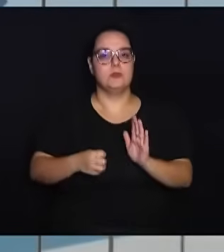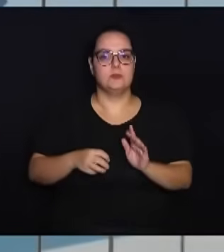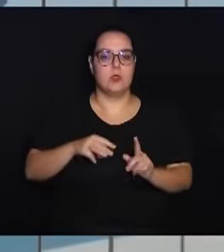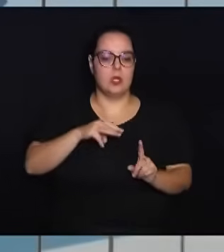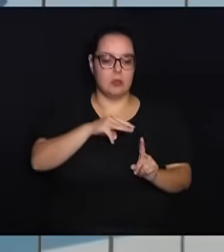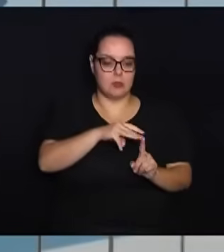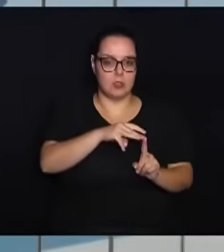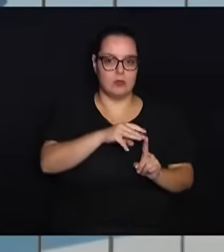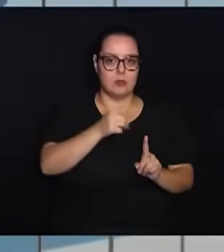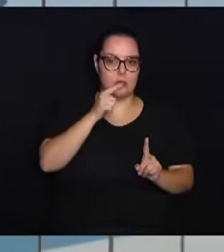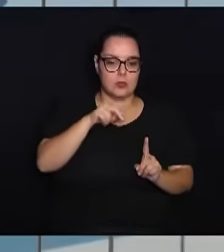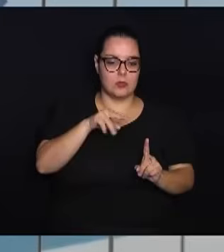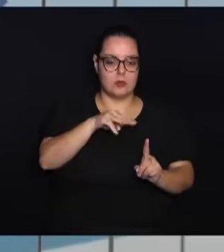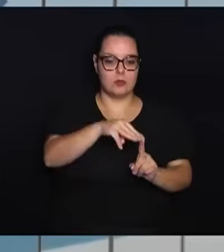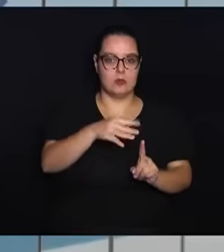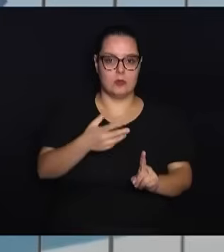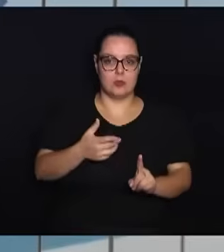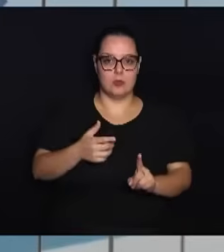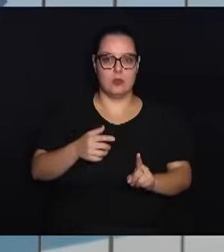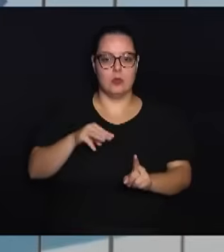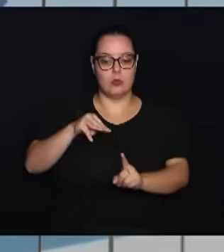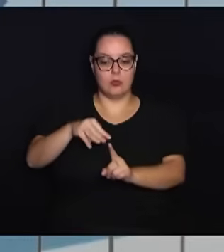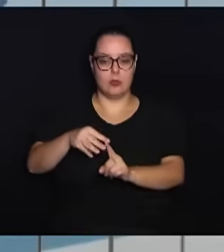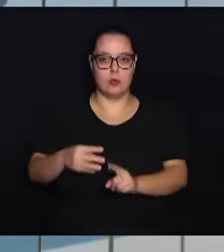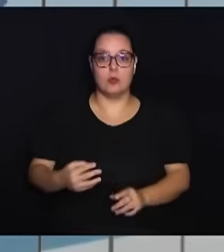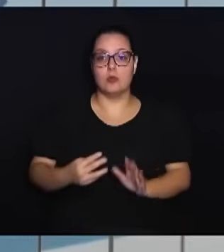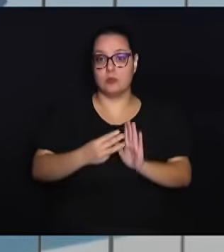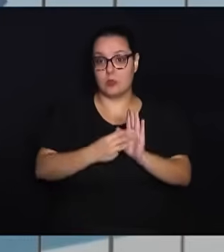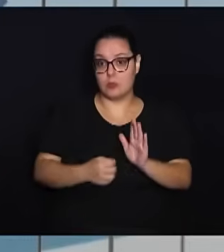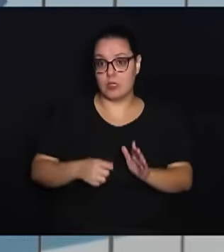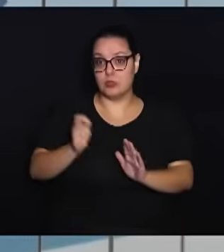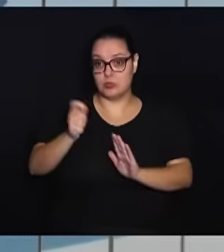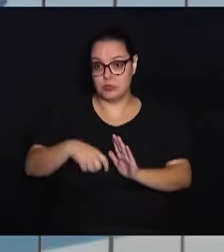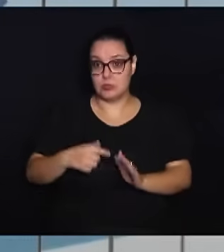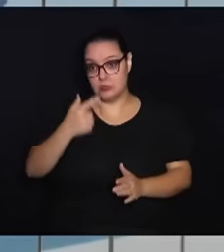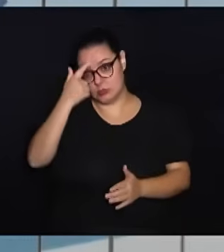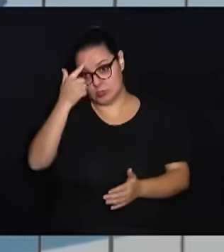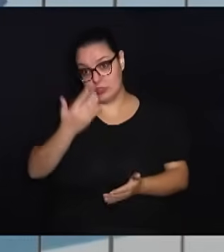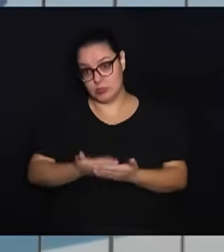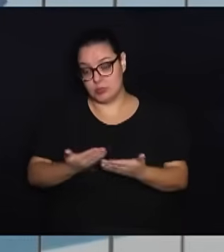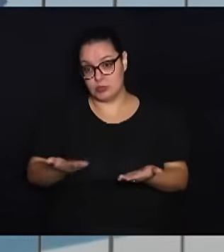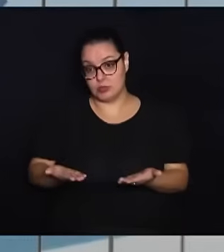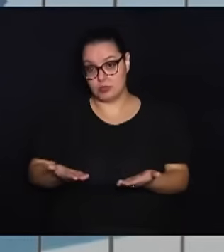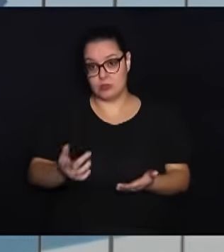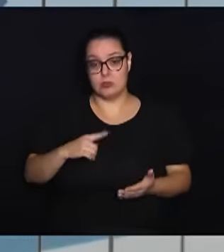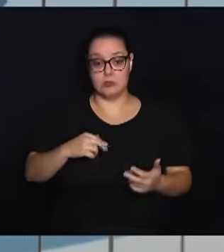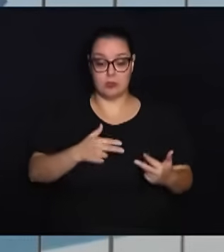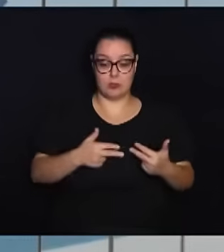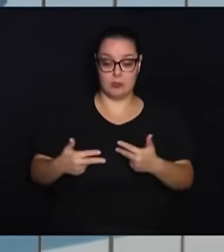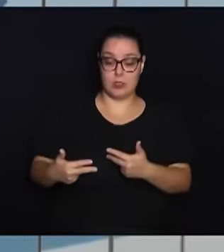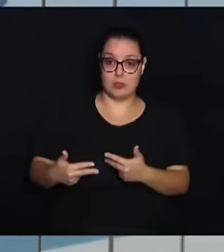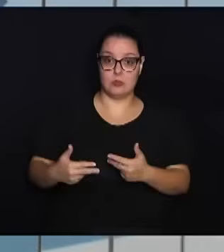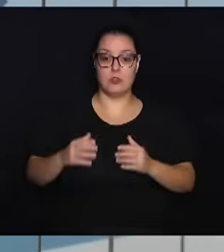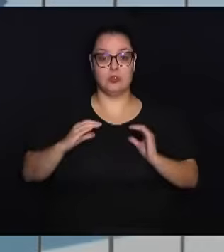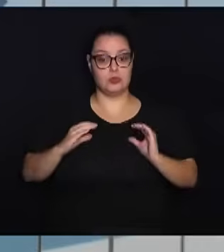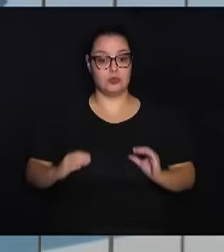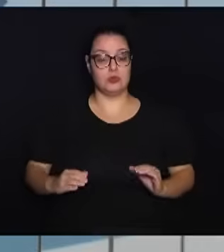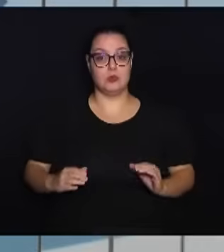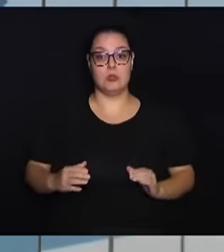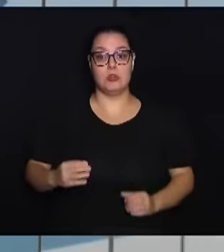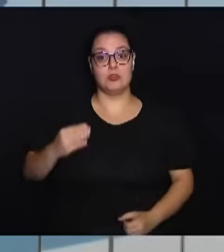são alcançáveis quando tem um método de execução. Eu acredito muito nisso. Então você tem um padrão ali de comportamento,